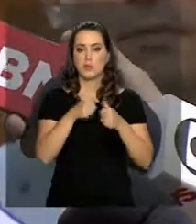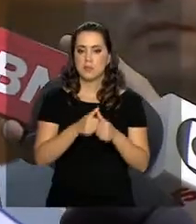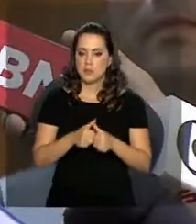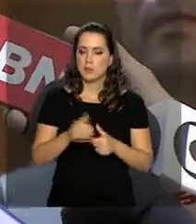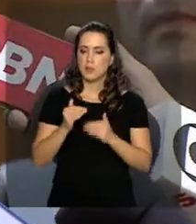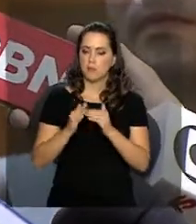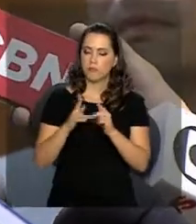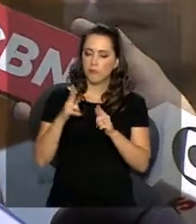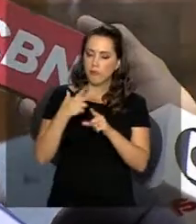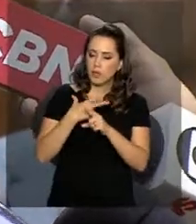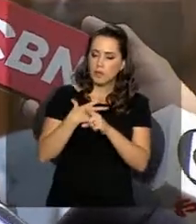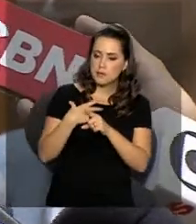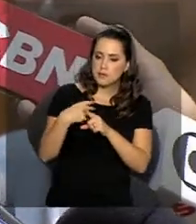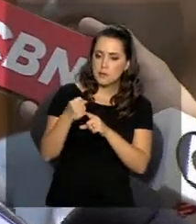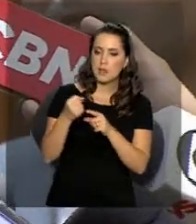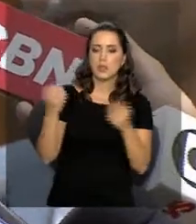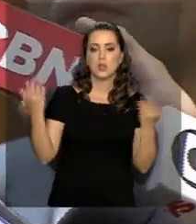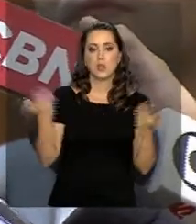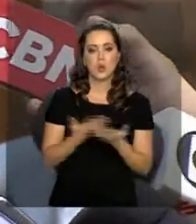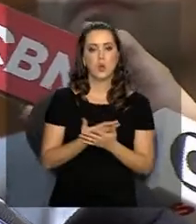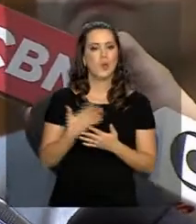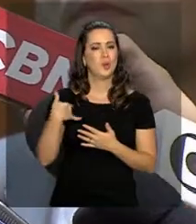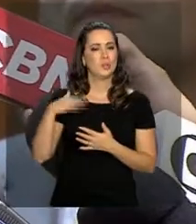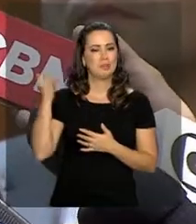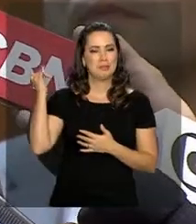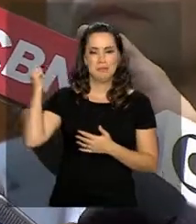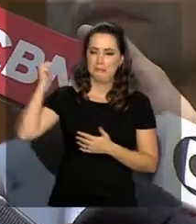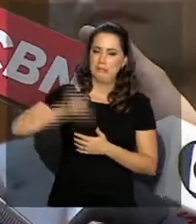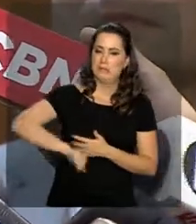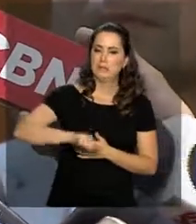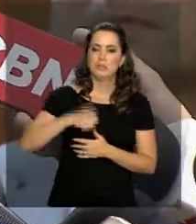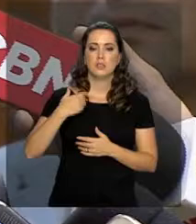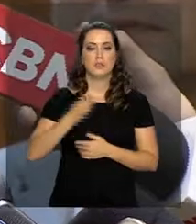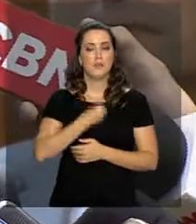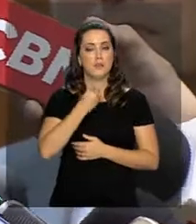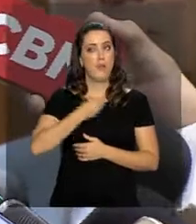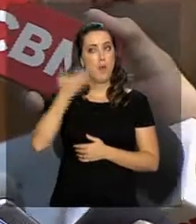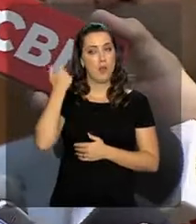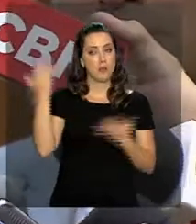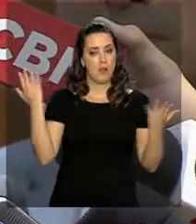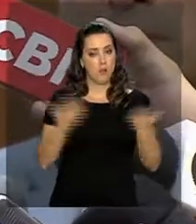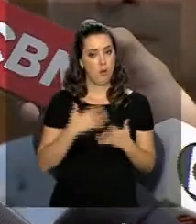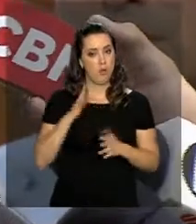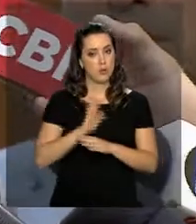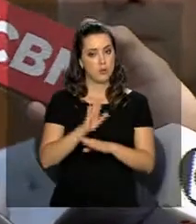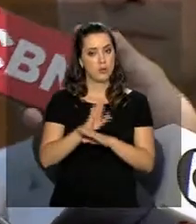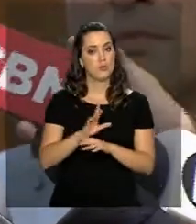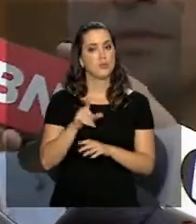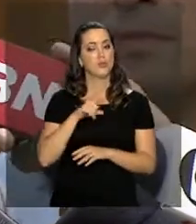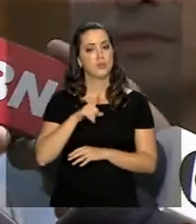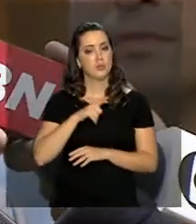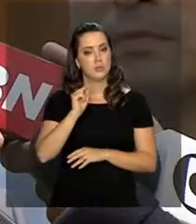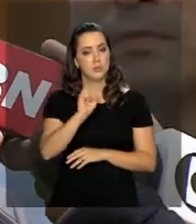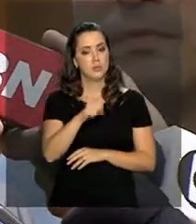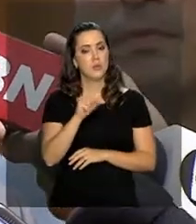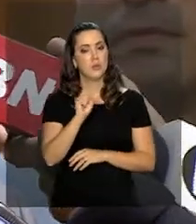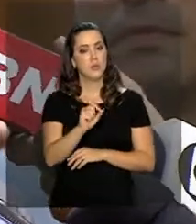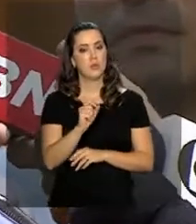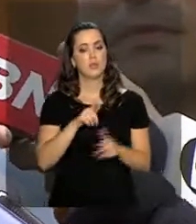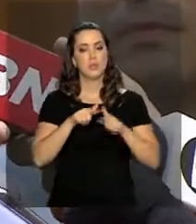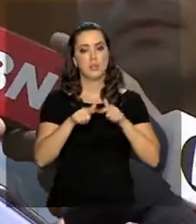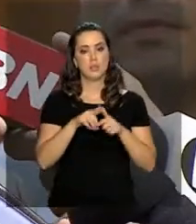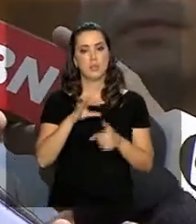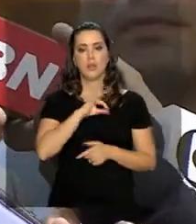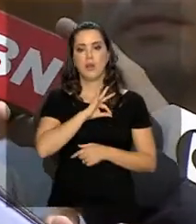superando a situação o inferno em que vivia e sem sombra de dúvida pra isso contribuiu muito exatamente o papel